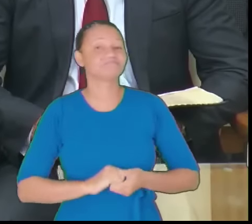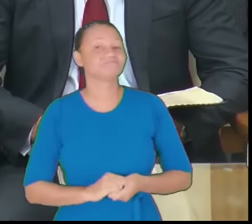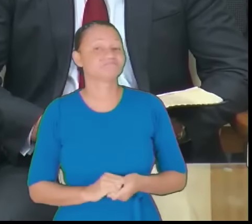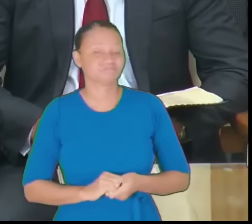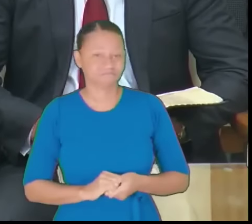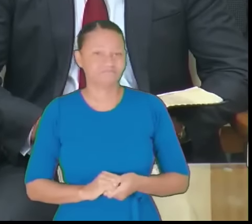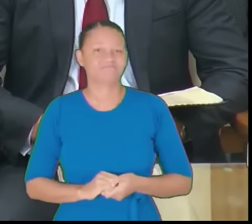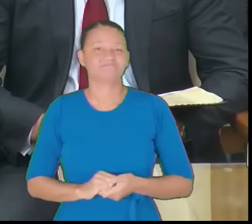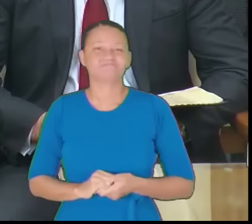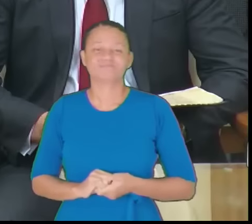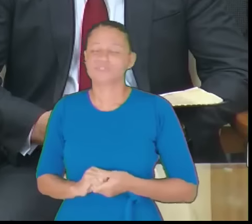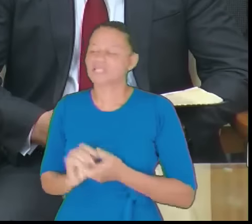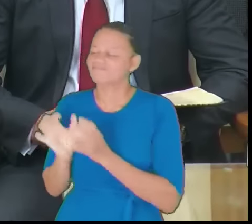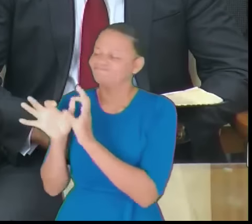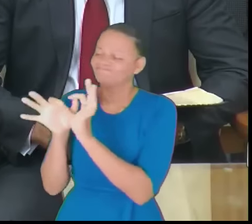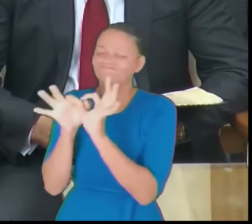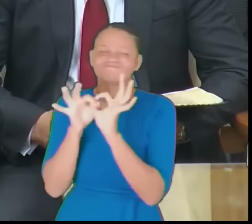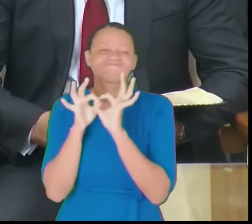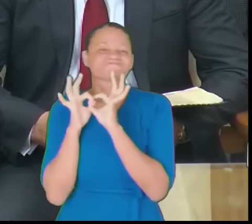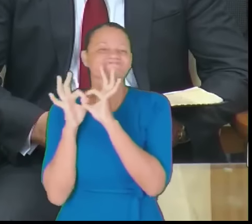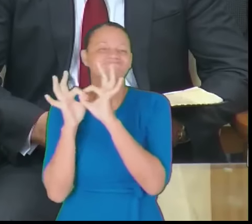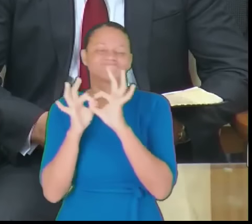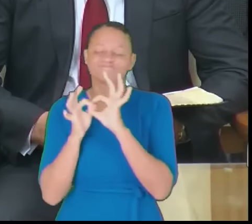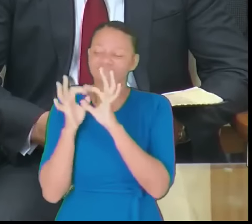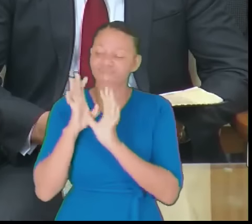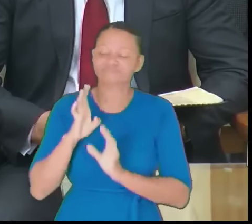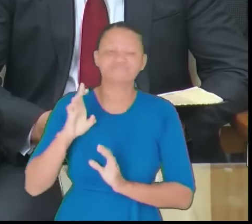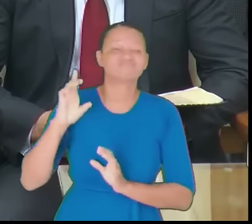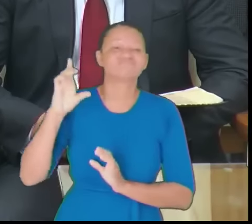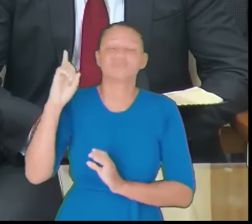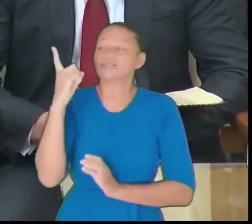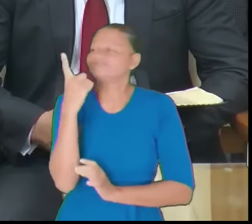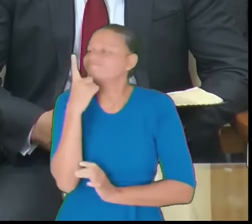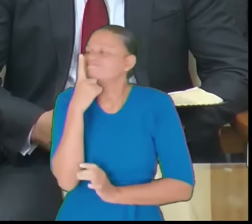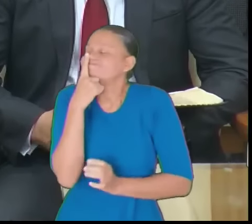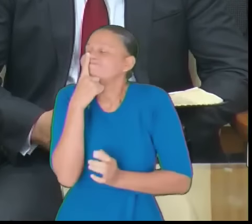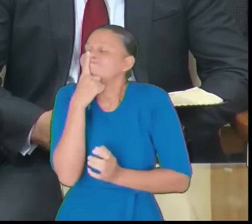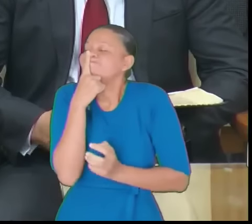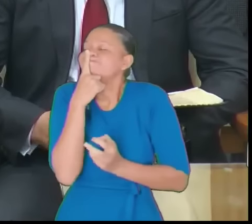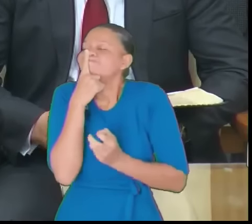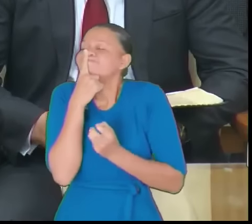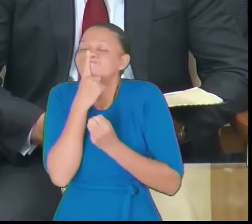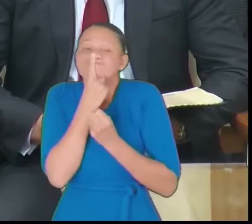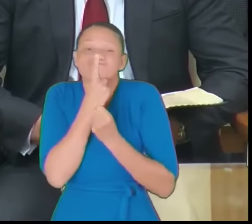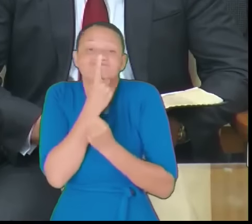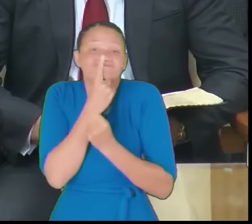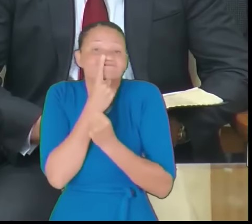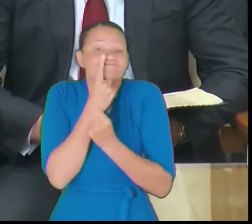É uma comunhão com Deus. É uma intimidade com Deus.